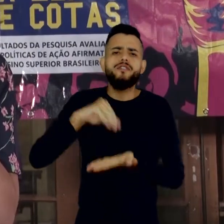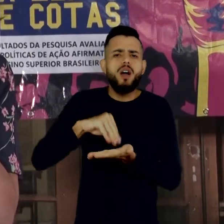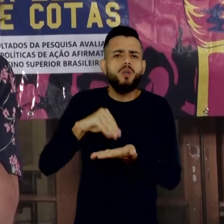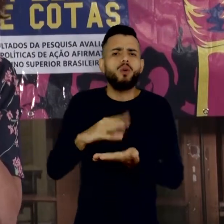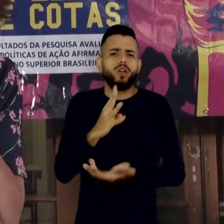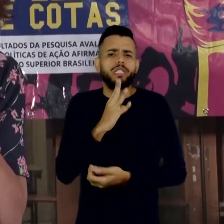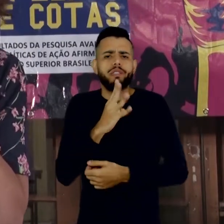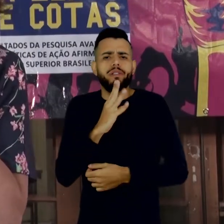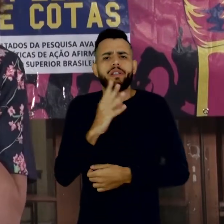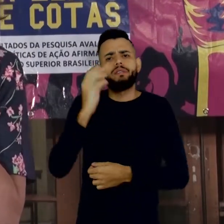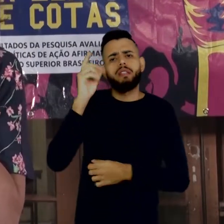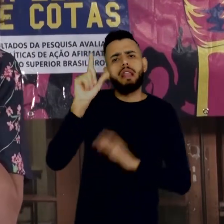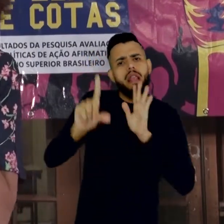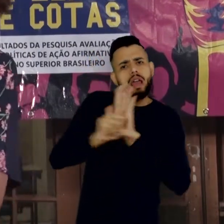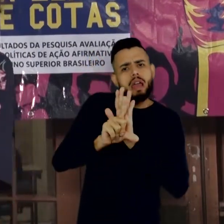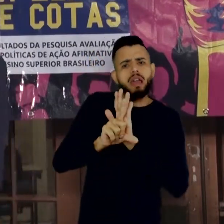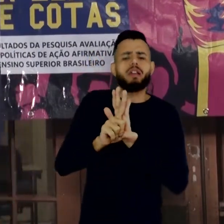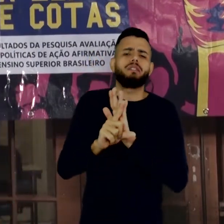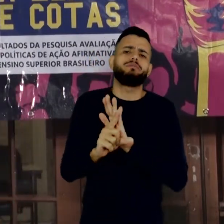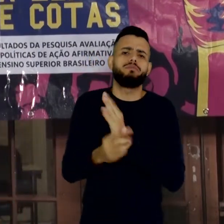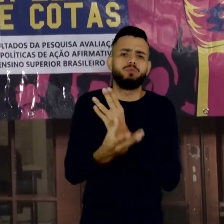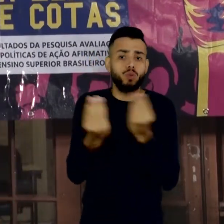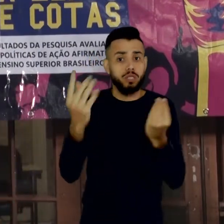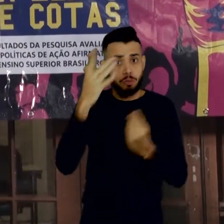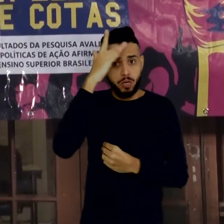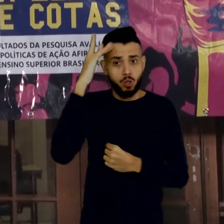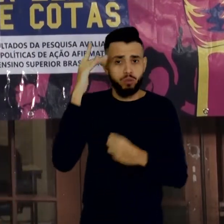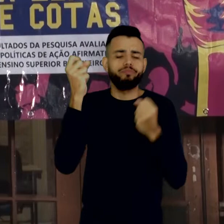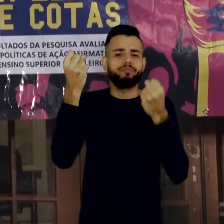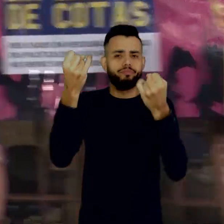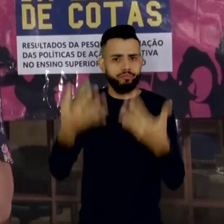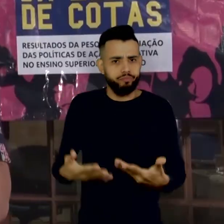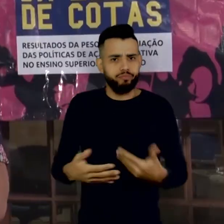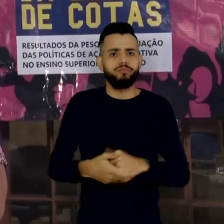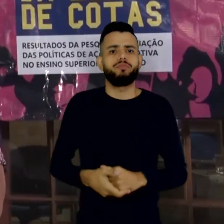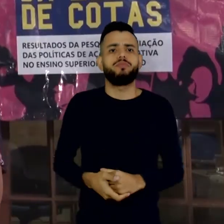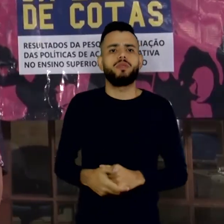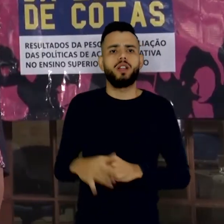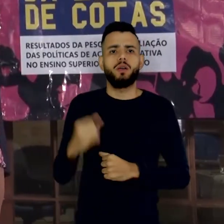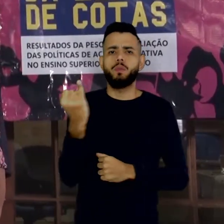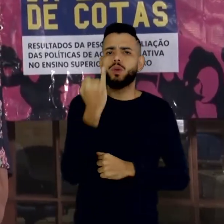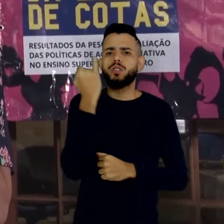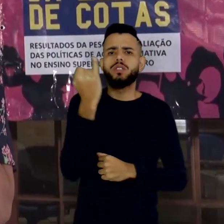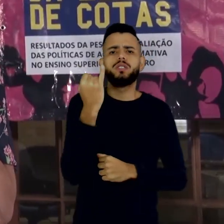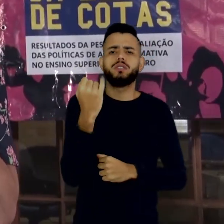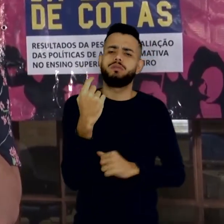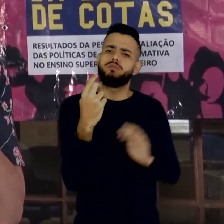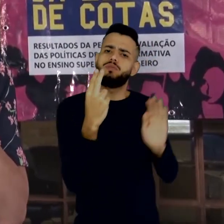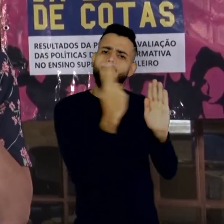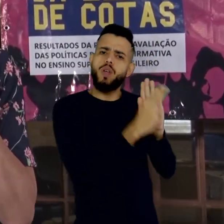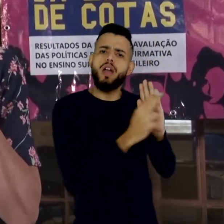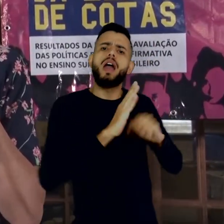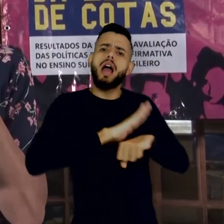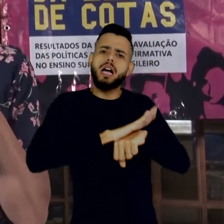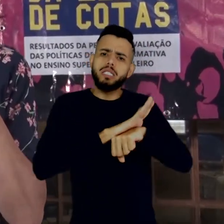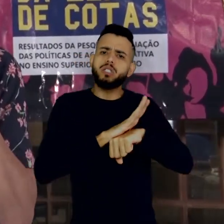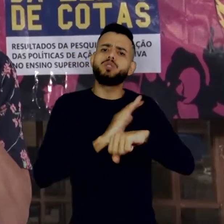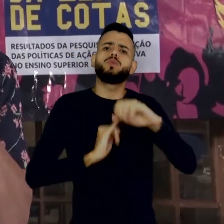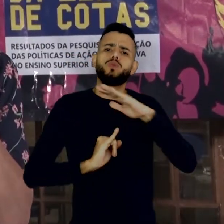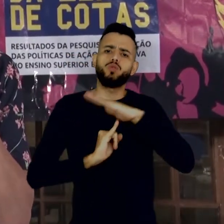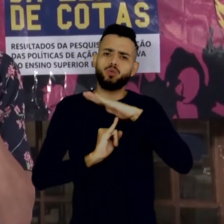da lei, várias pessoas trouxeram isso. Então, a importância de se nomear como racismo institucional